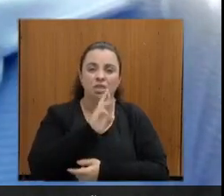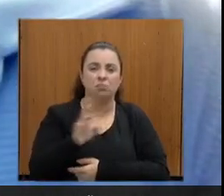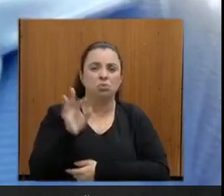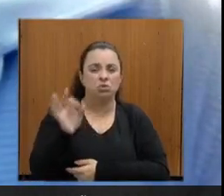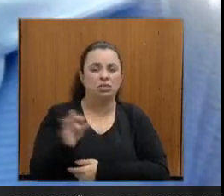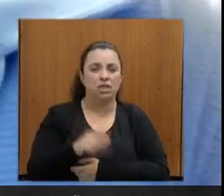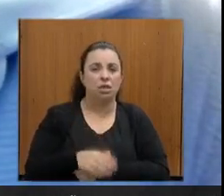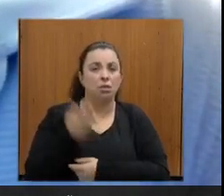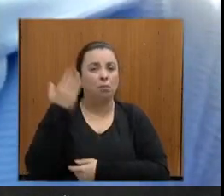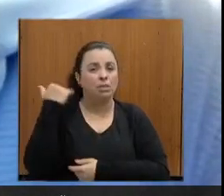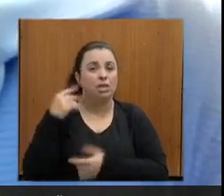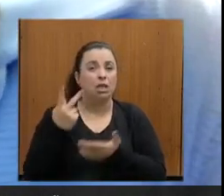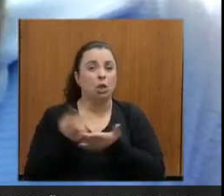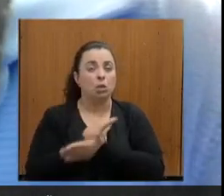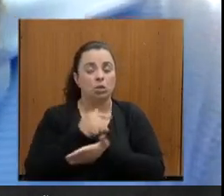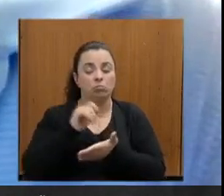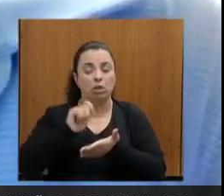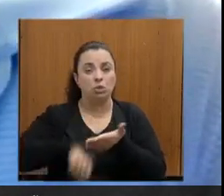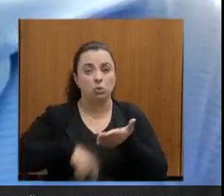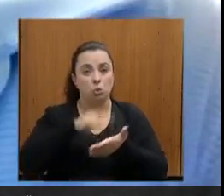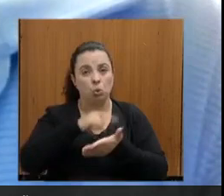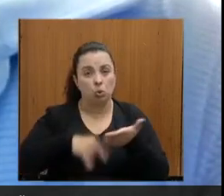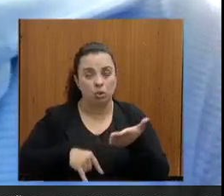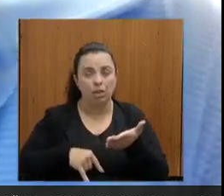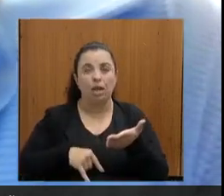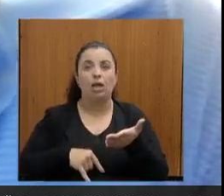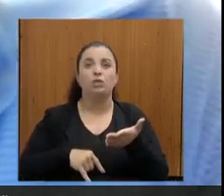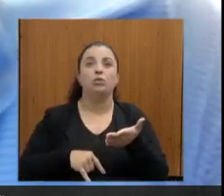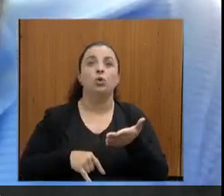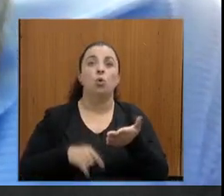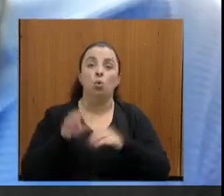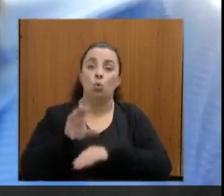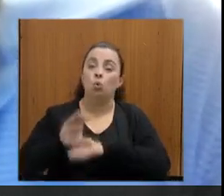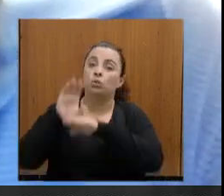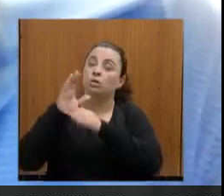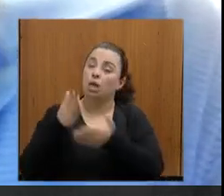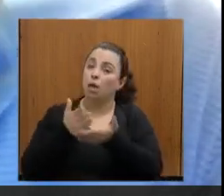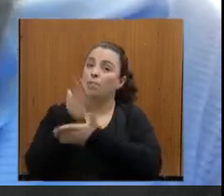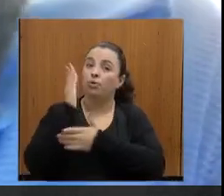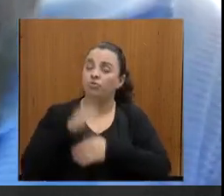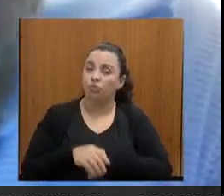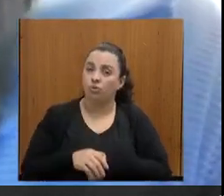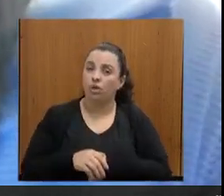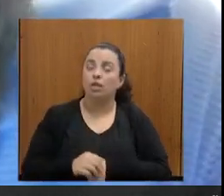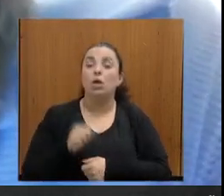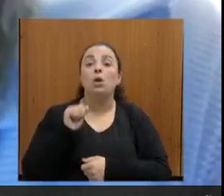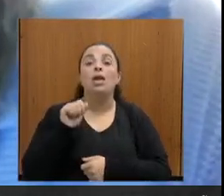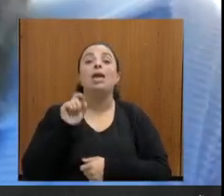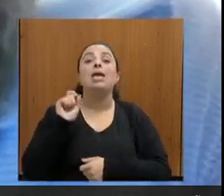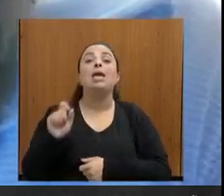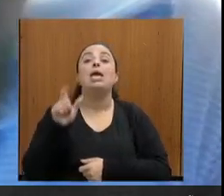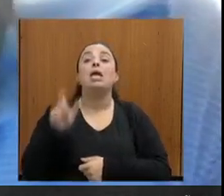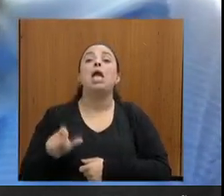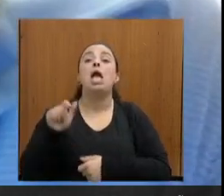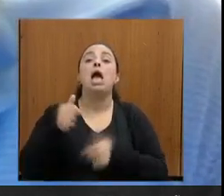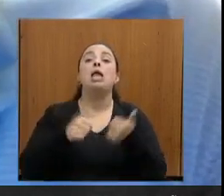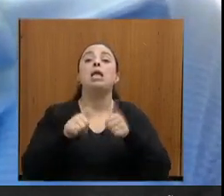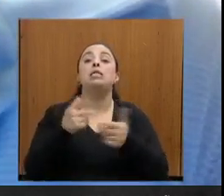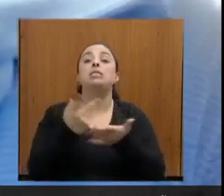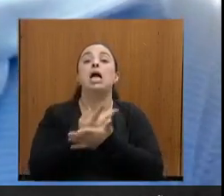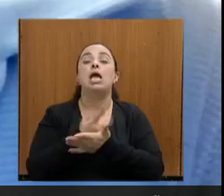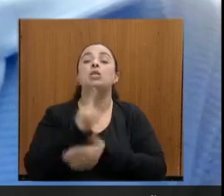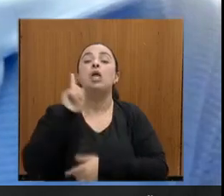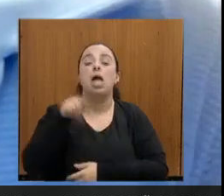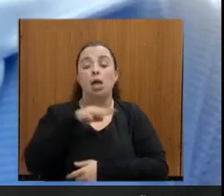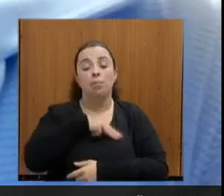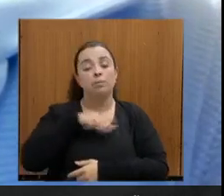contrato e quando atingiu que achar o conselho aprovou quem tem que analisar os erros e tudo é